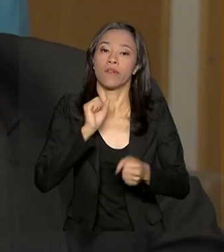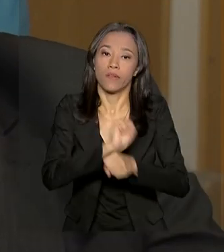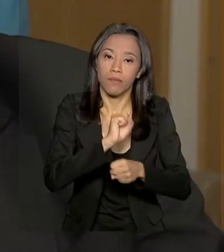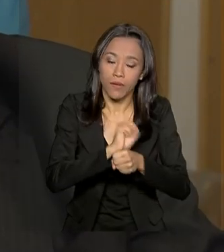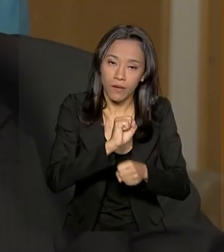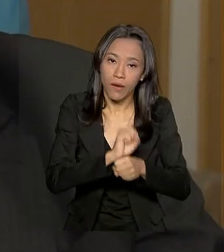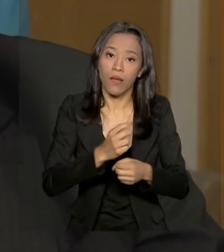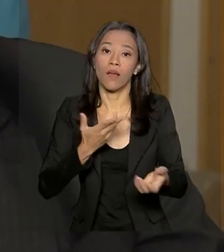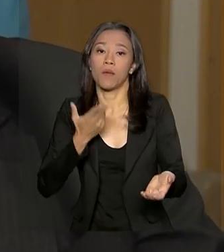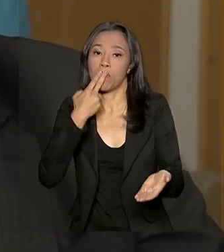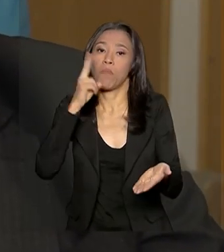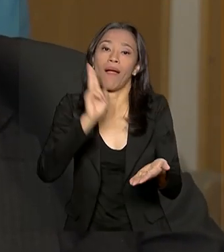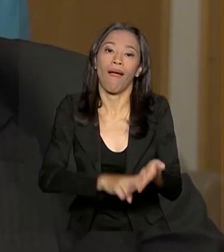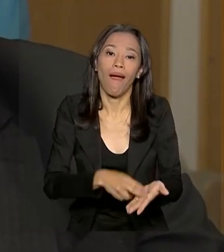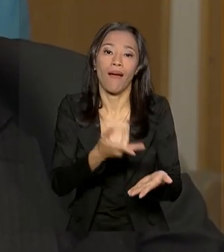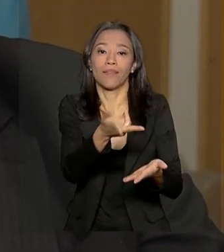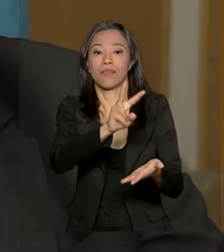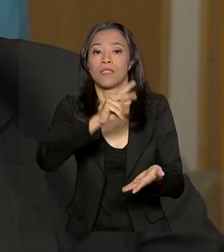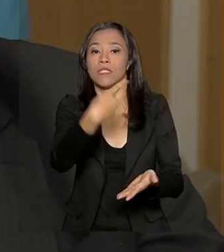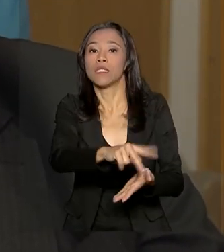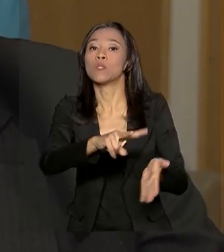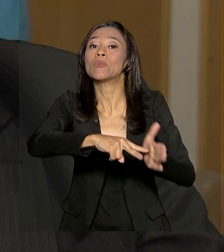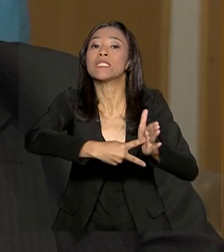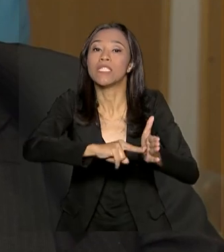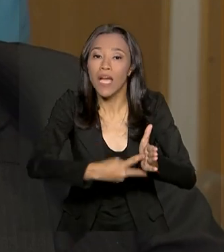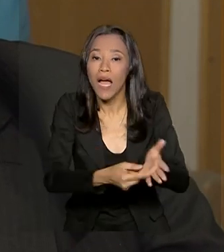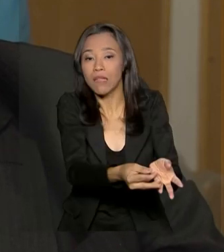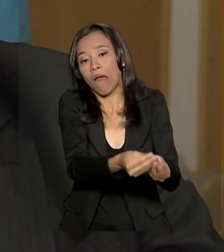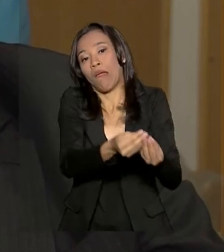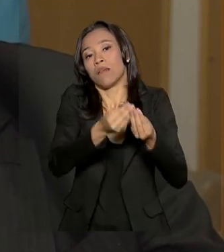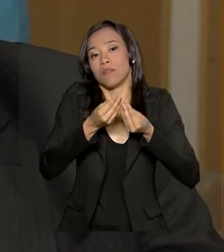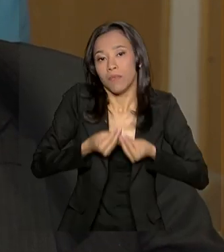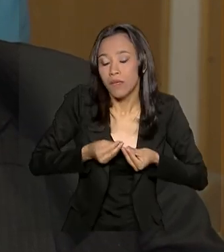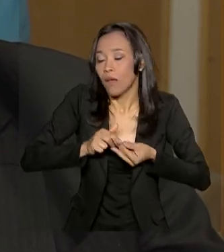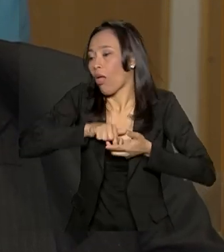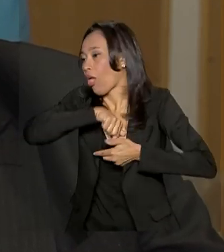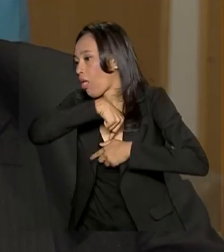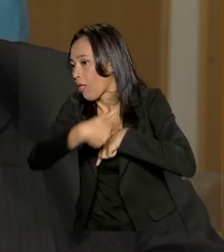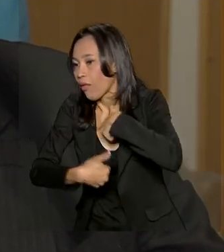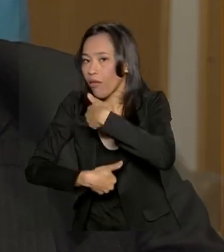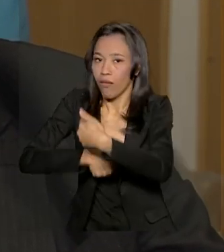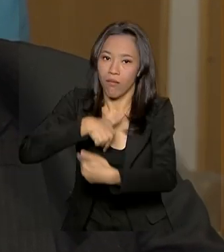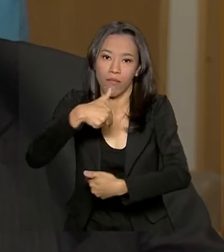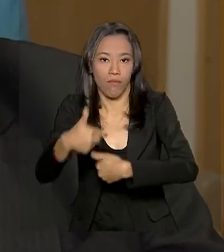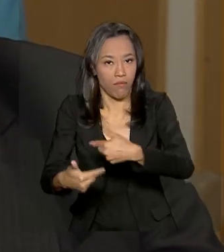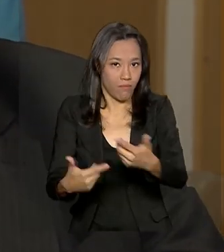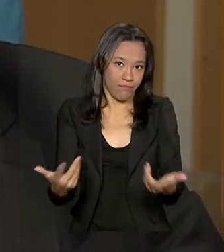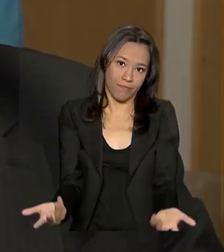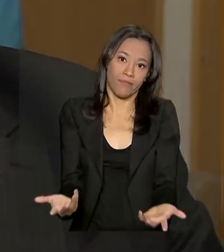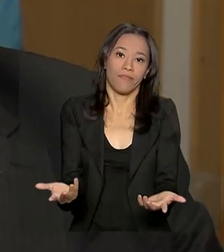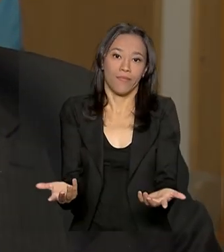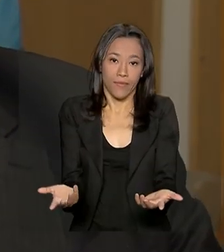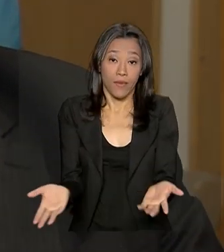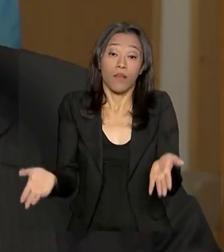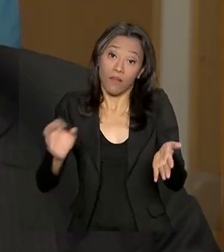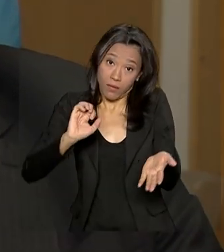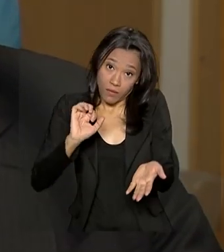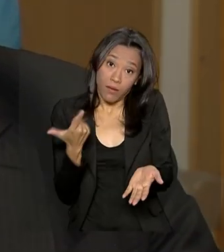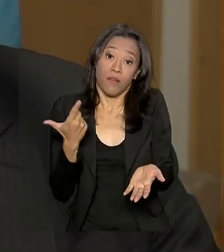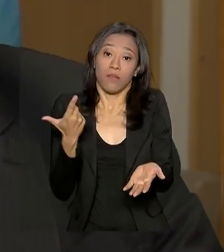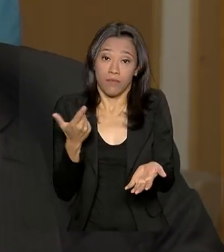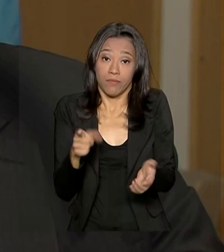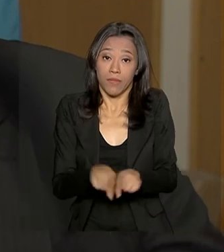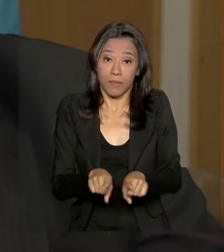carta sindical o uma 7 dão que você tivesse direito a representar os trabalhadores e é claro que além